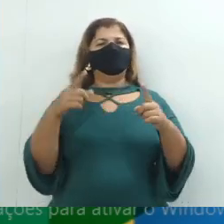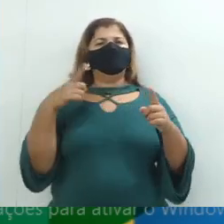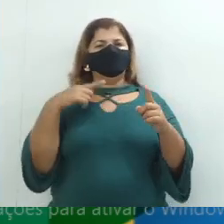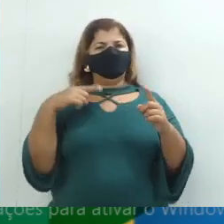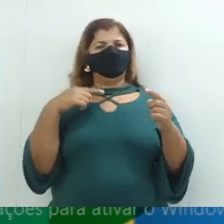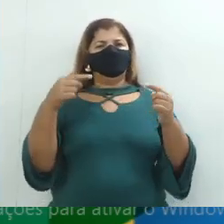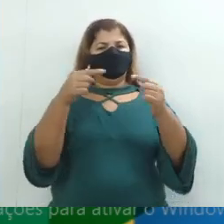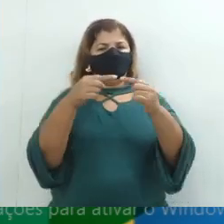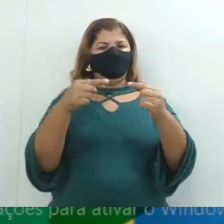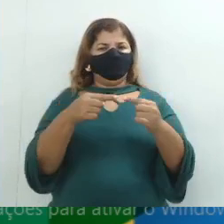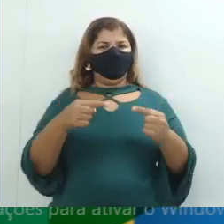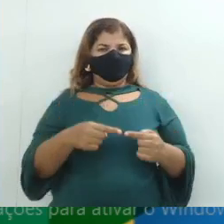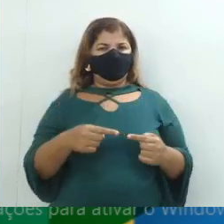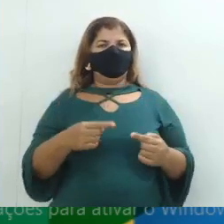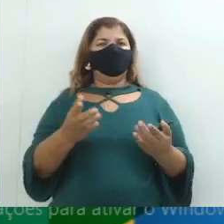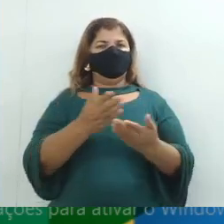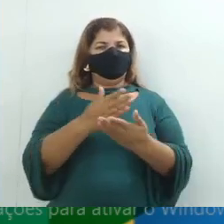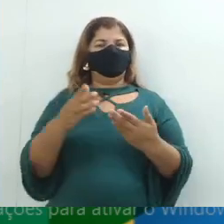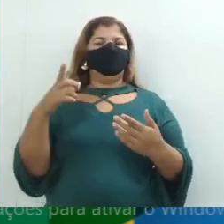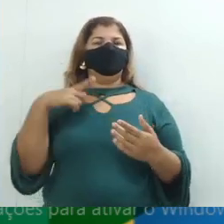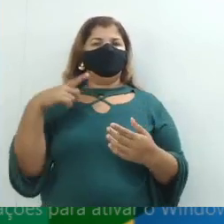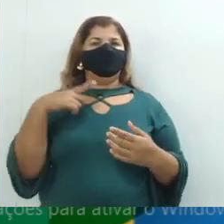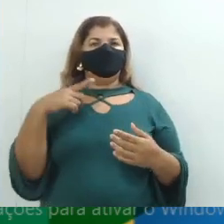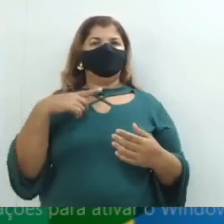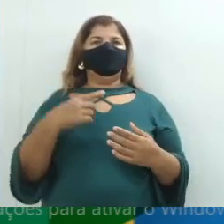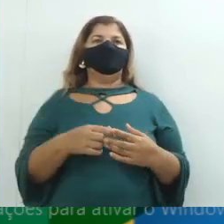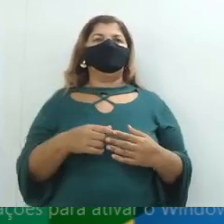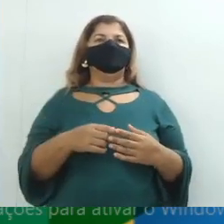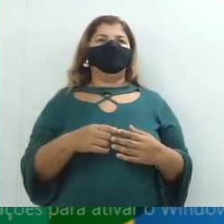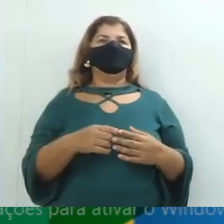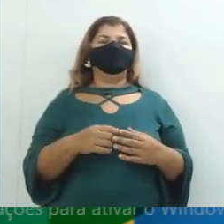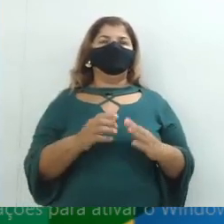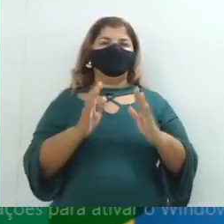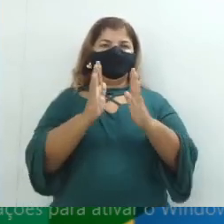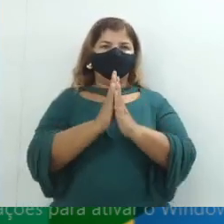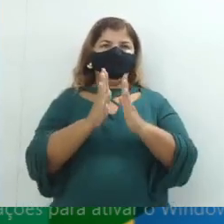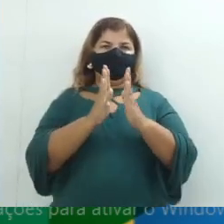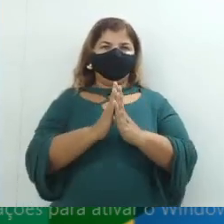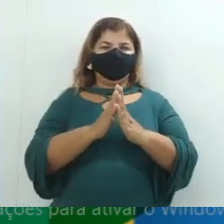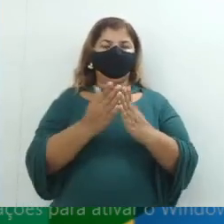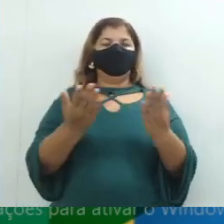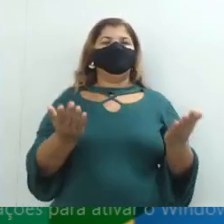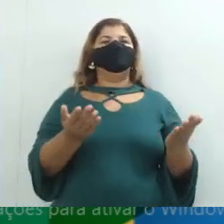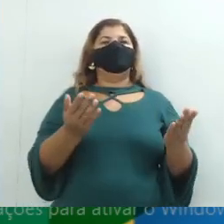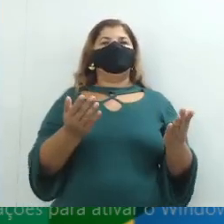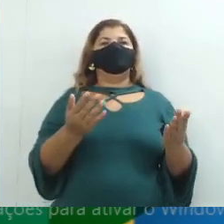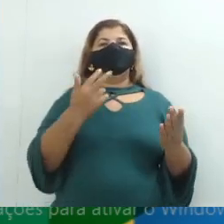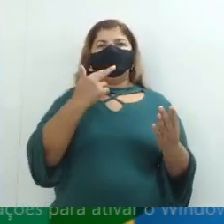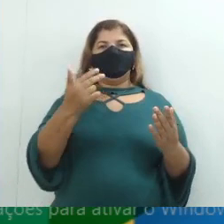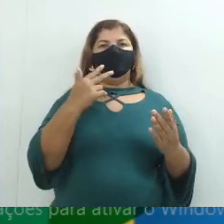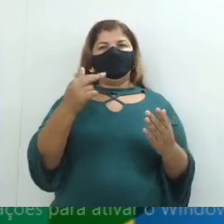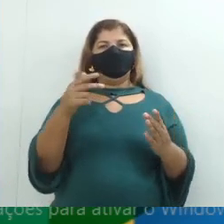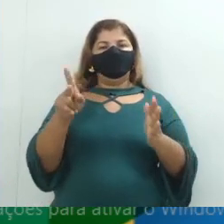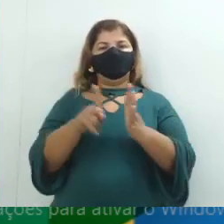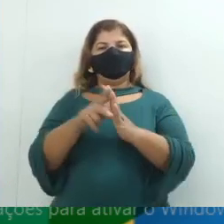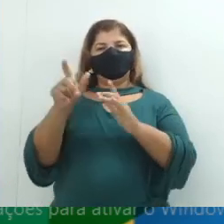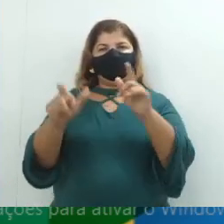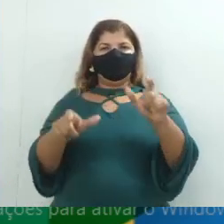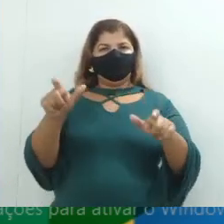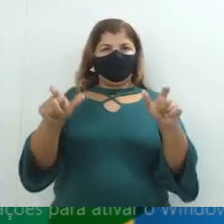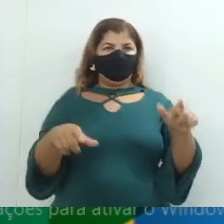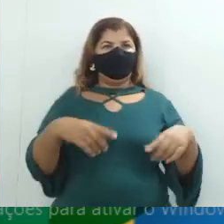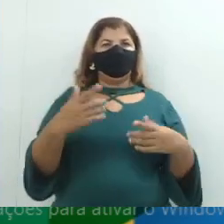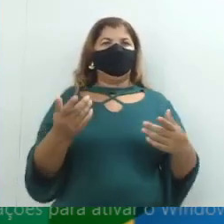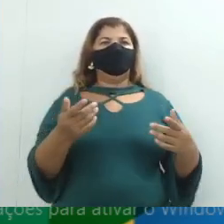comum. Aí a letra A diz assim: celebração dos cultos nas línguas faladas pelos fiéis. Na letra B, a ausência